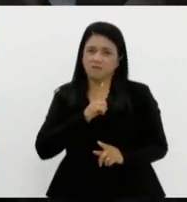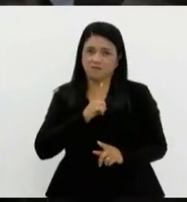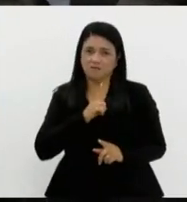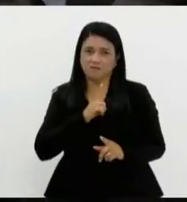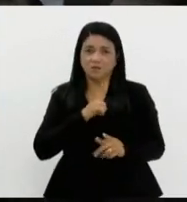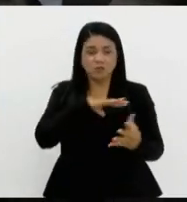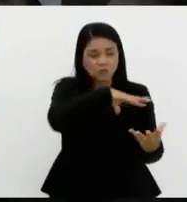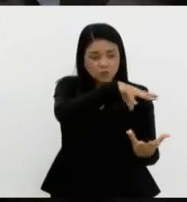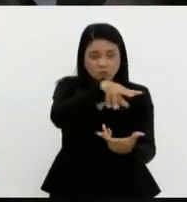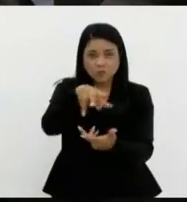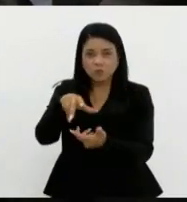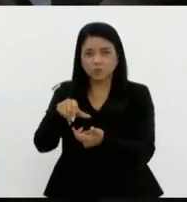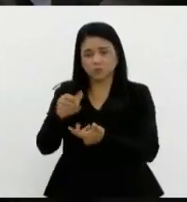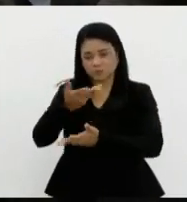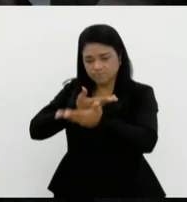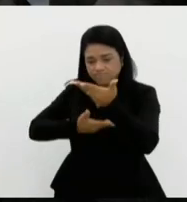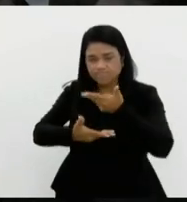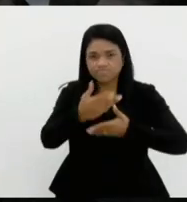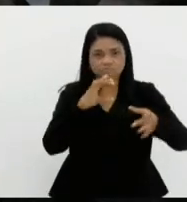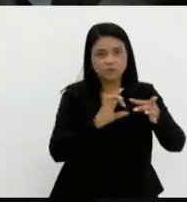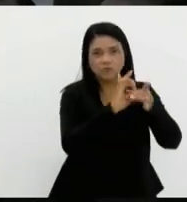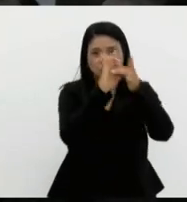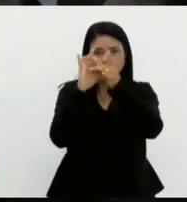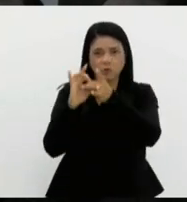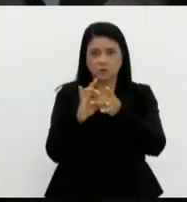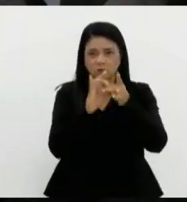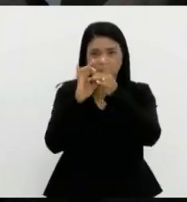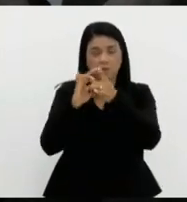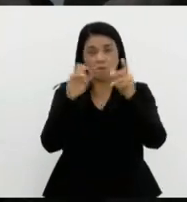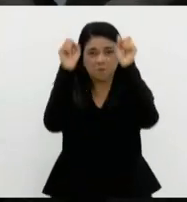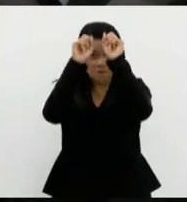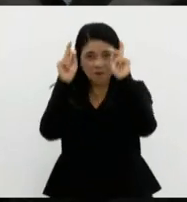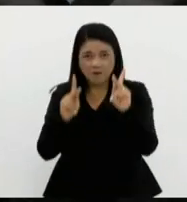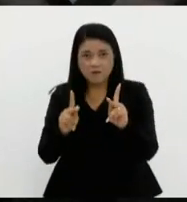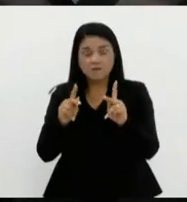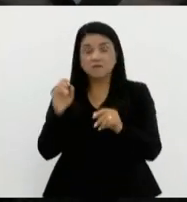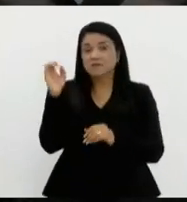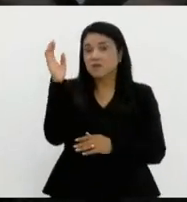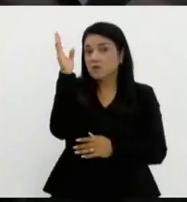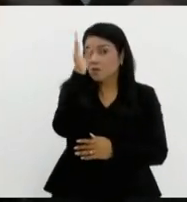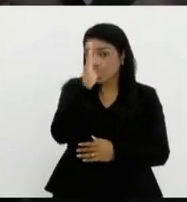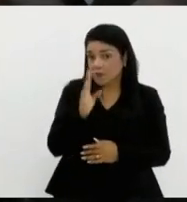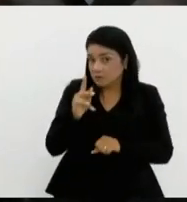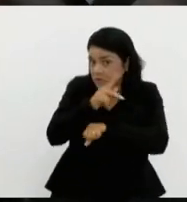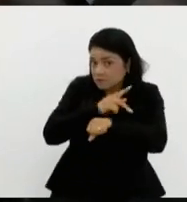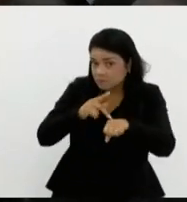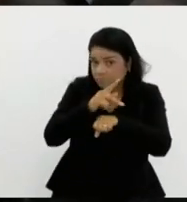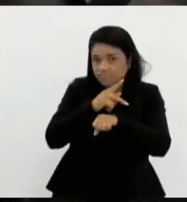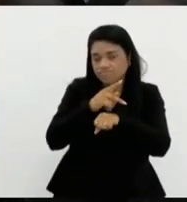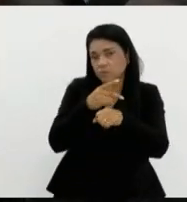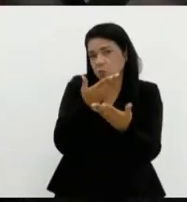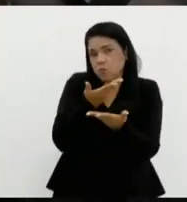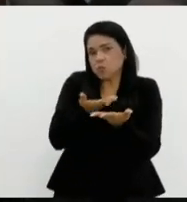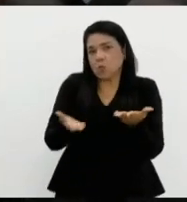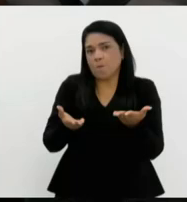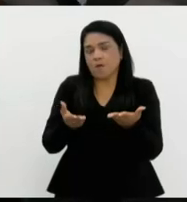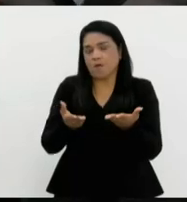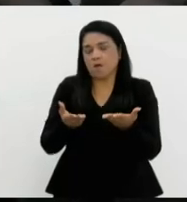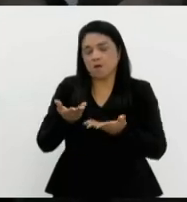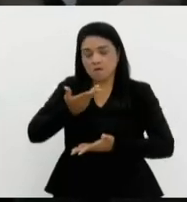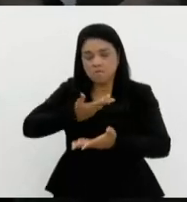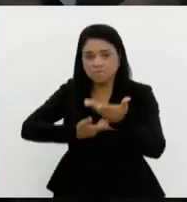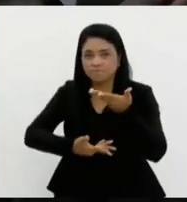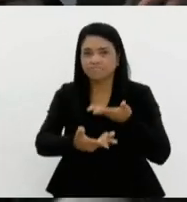em união com o mundo, paz com o mundo, e que o Brasil não perca a posição que ele sempre